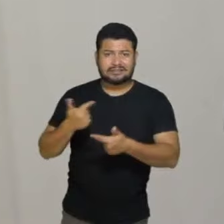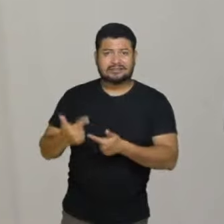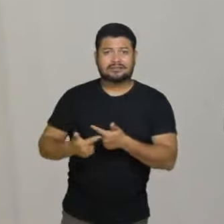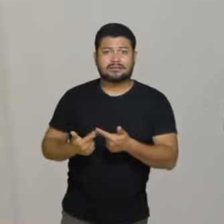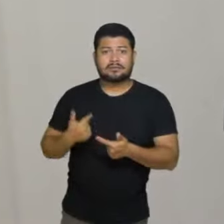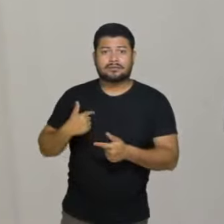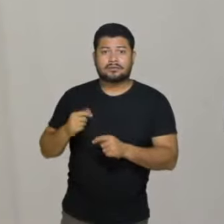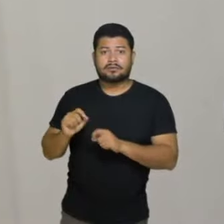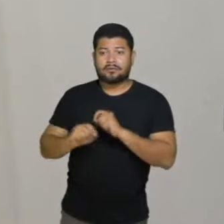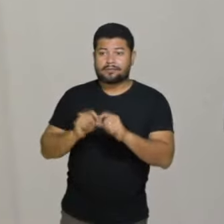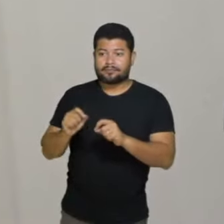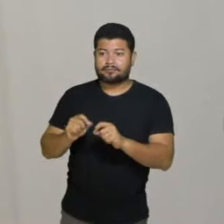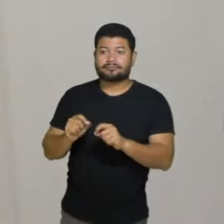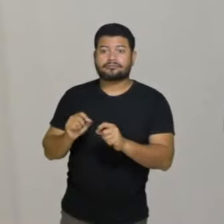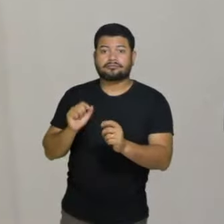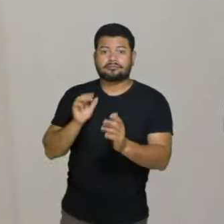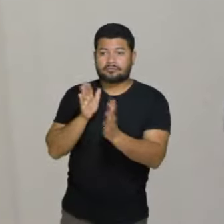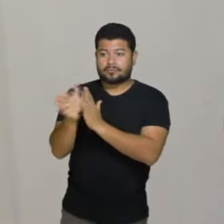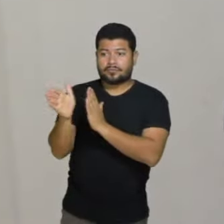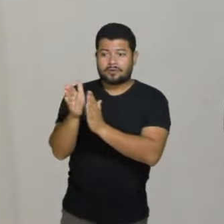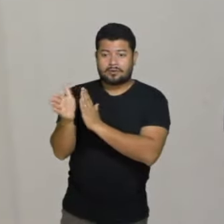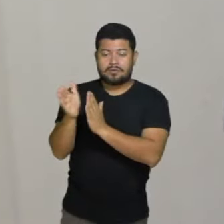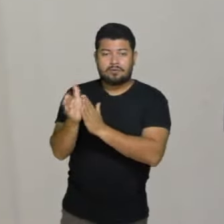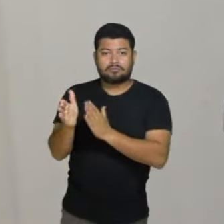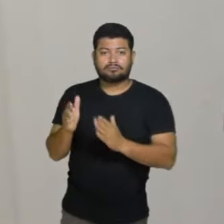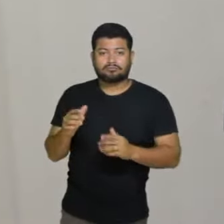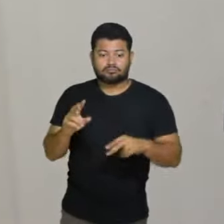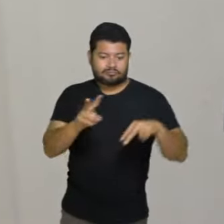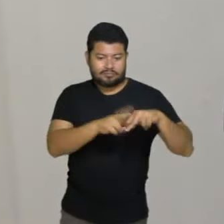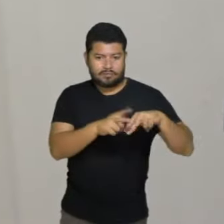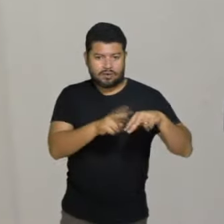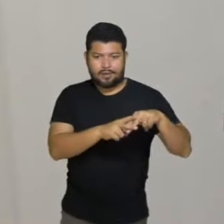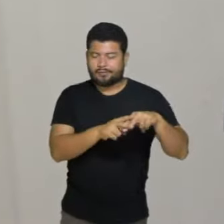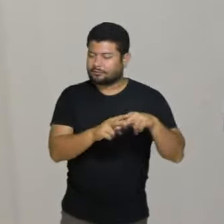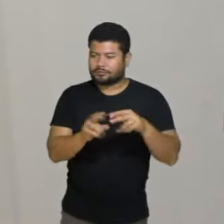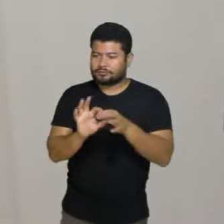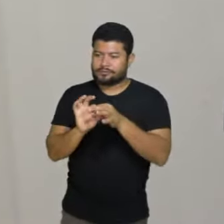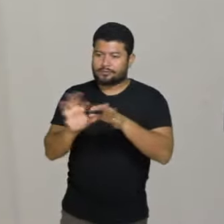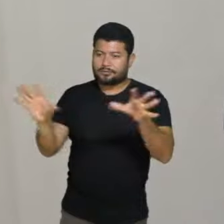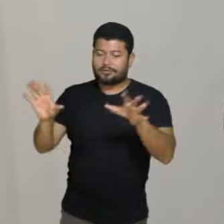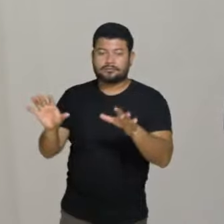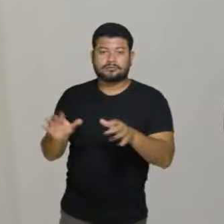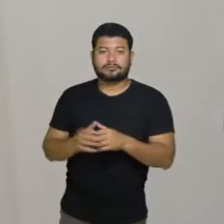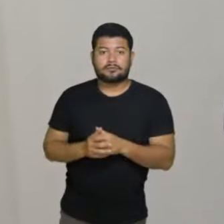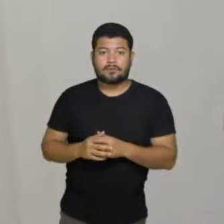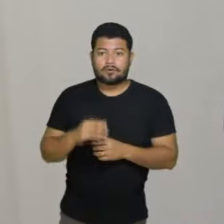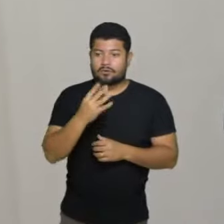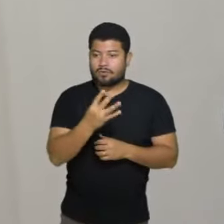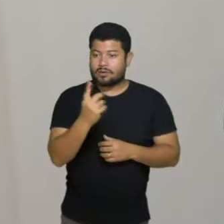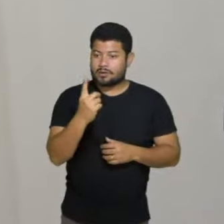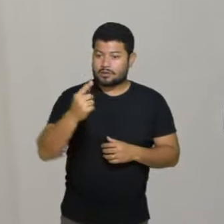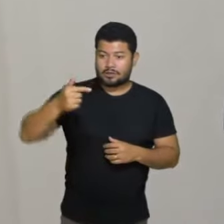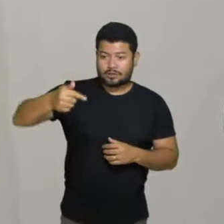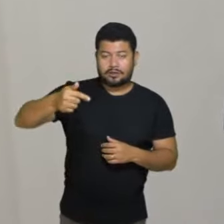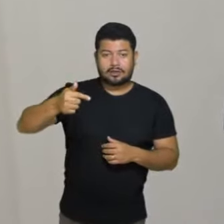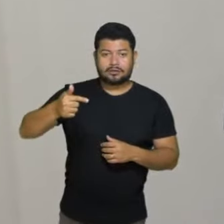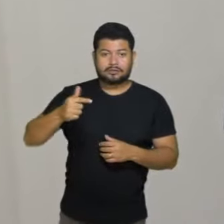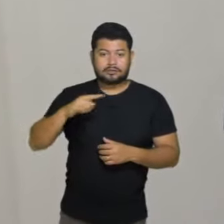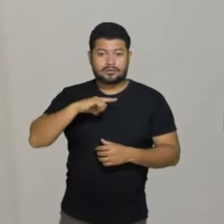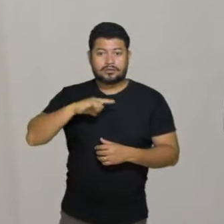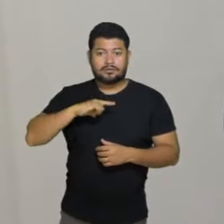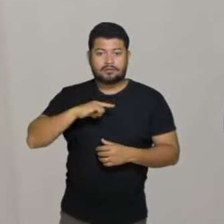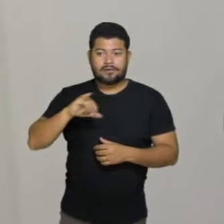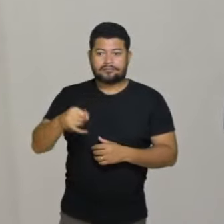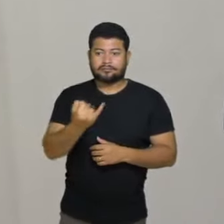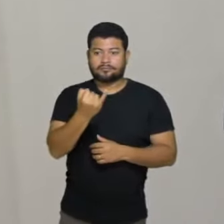saidinhas temporárias de apenados. Dos 417 presos que receberam o benefício,